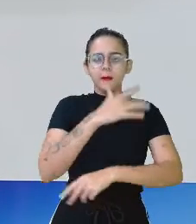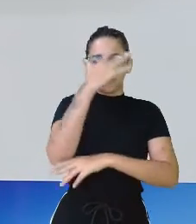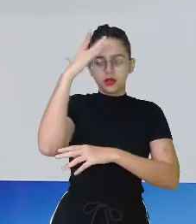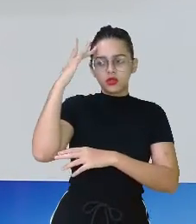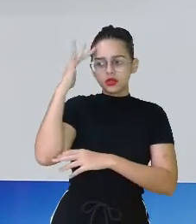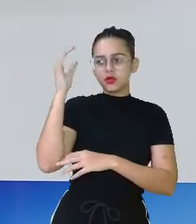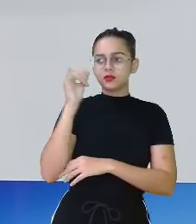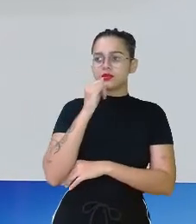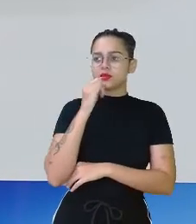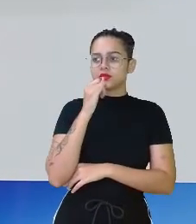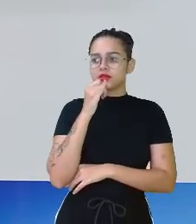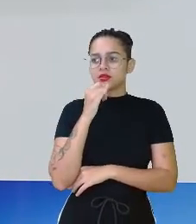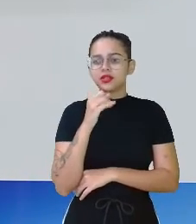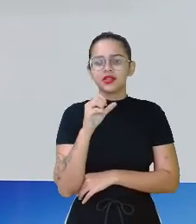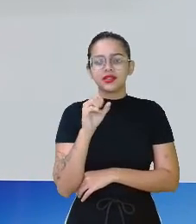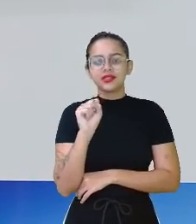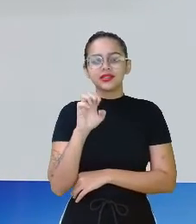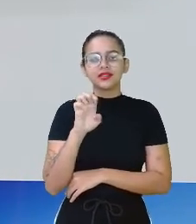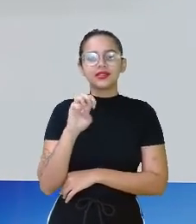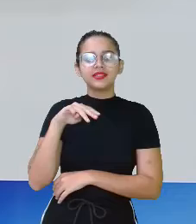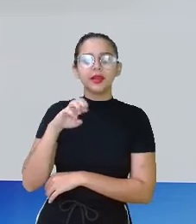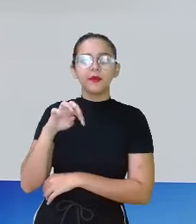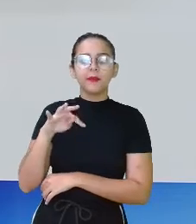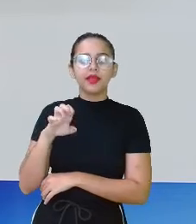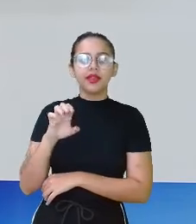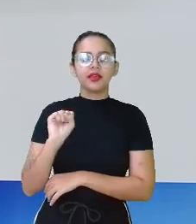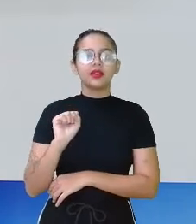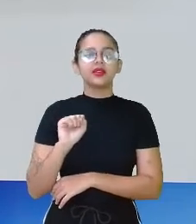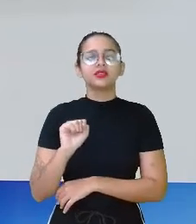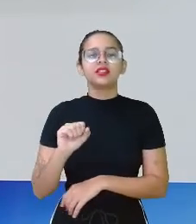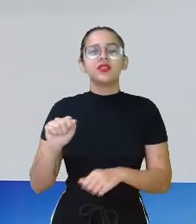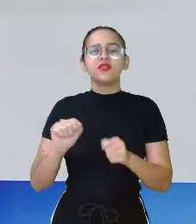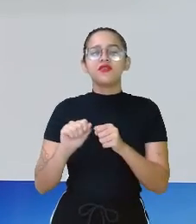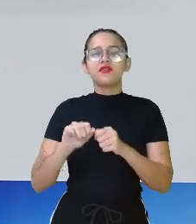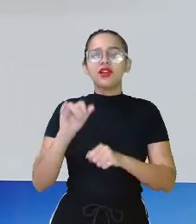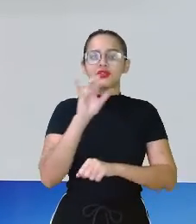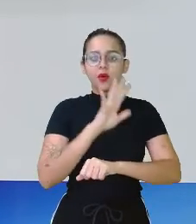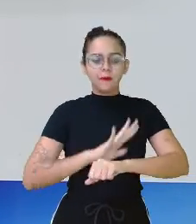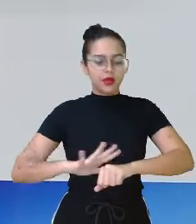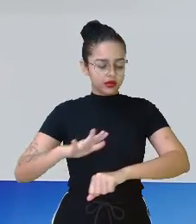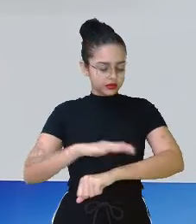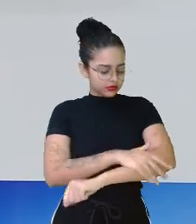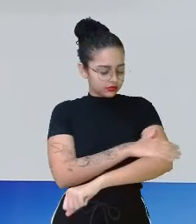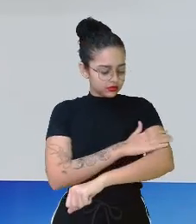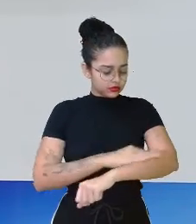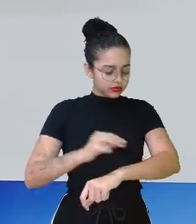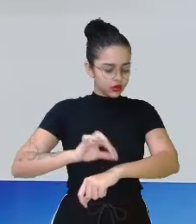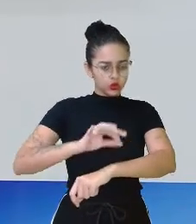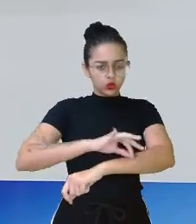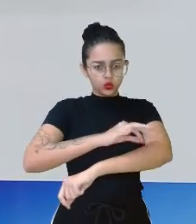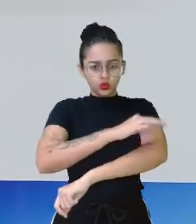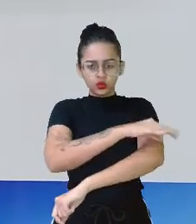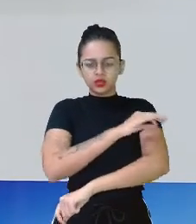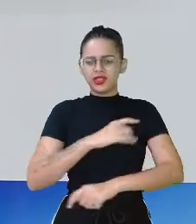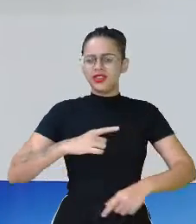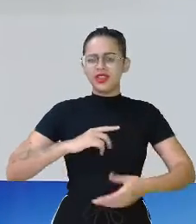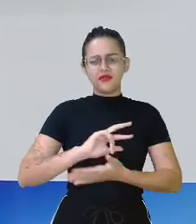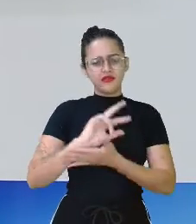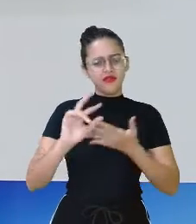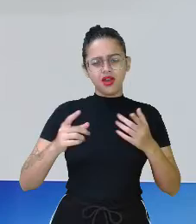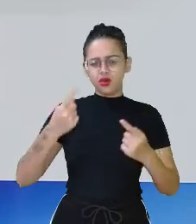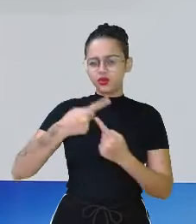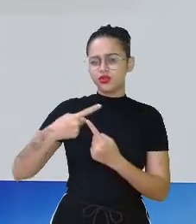colocam pequenas sementes, né? Que formam uma imagem na pele, por baixo da pele. Né? Tem vários